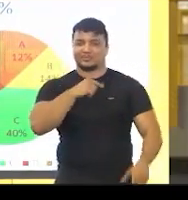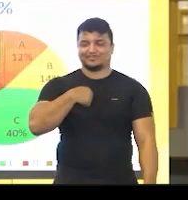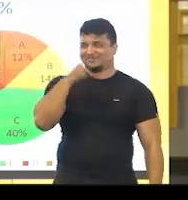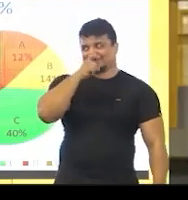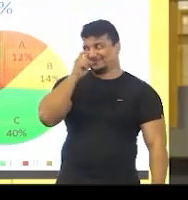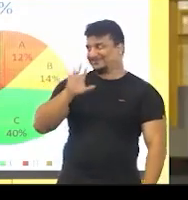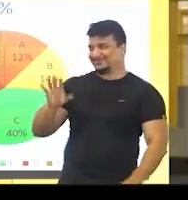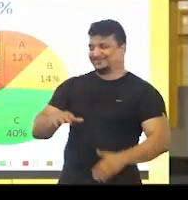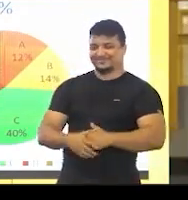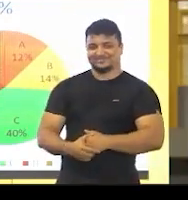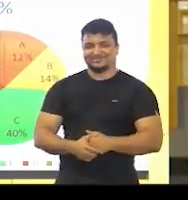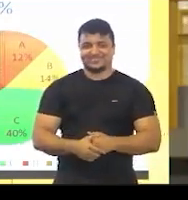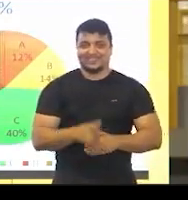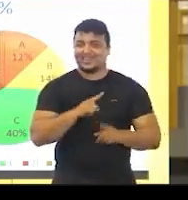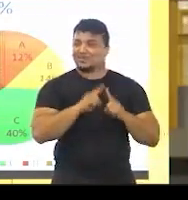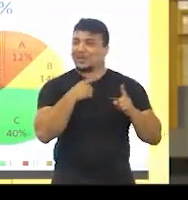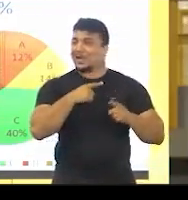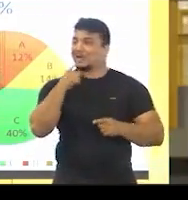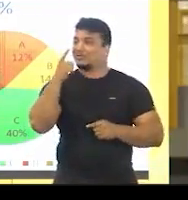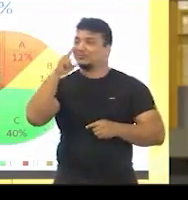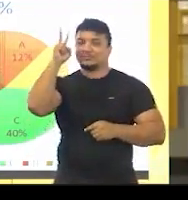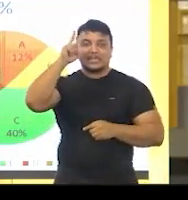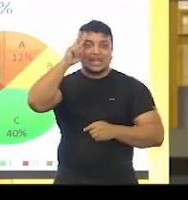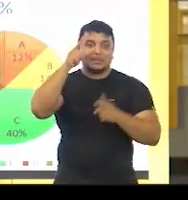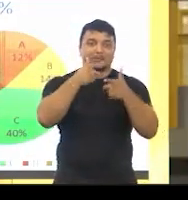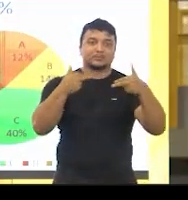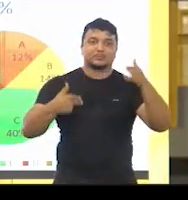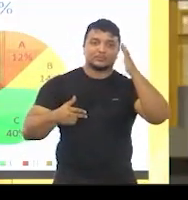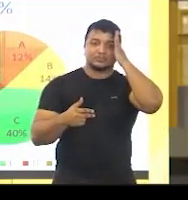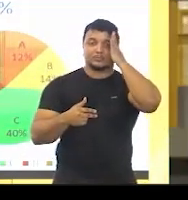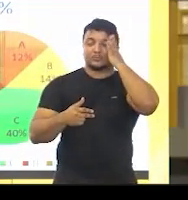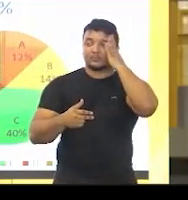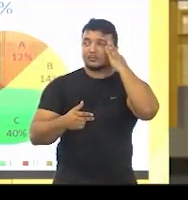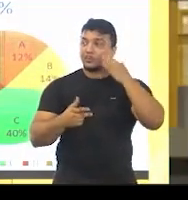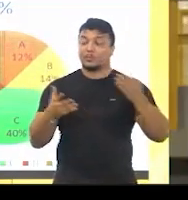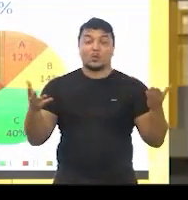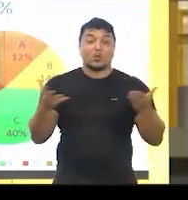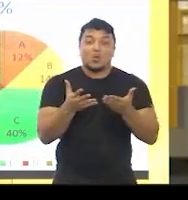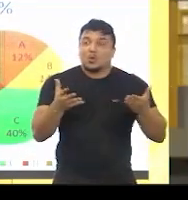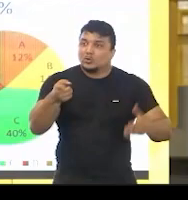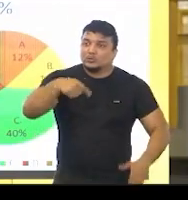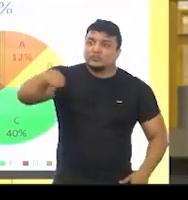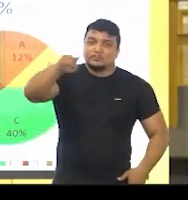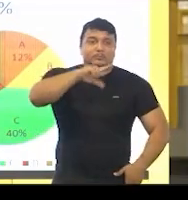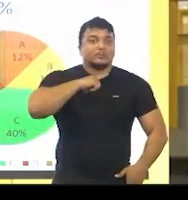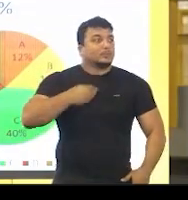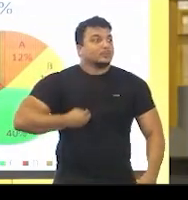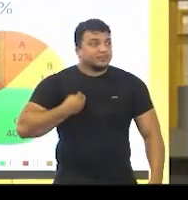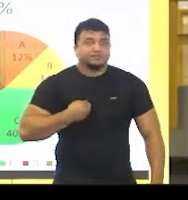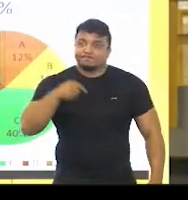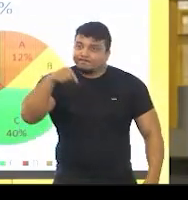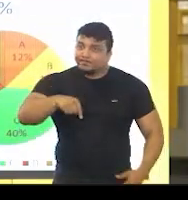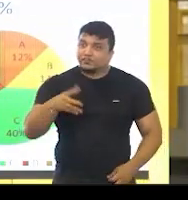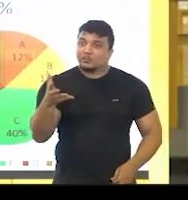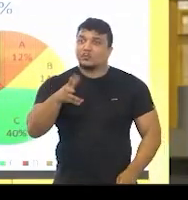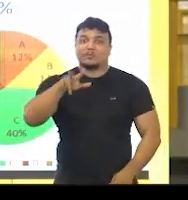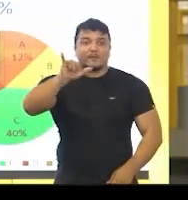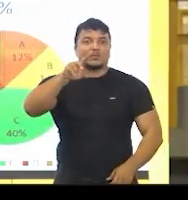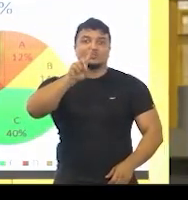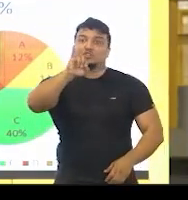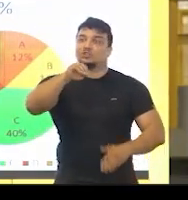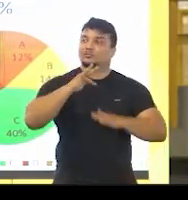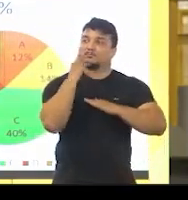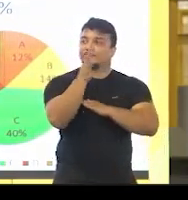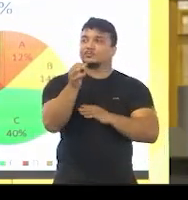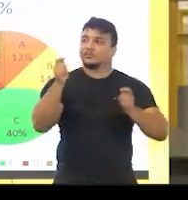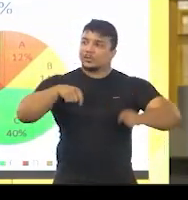mentira, né? Mas eu estava lembrando de tudo isso, né? Pra gente ver. Hoje, muitos de vocês que estão aí, pessoal, um dia vocês